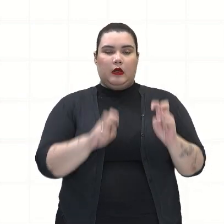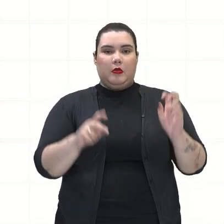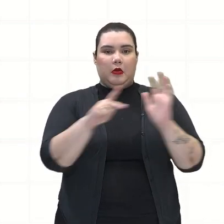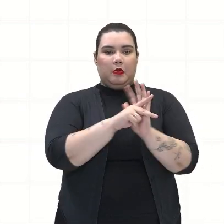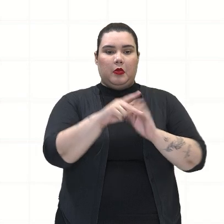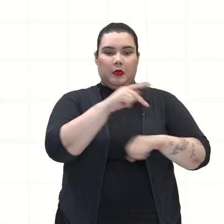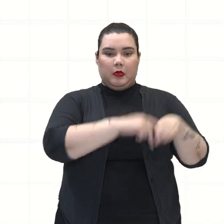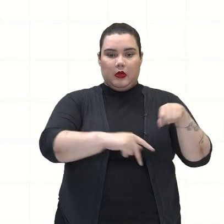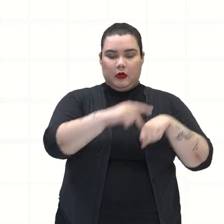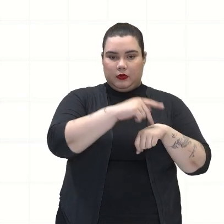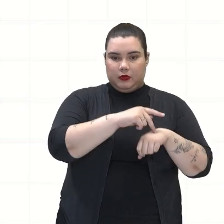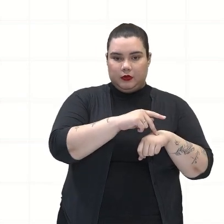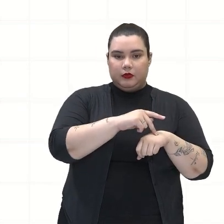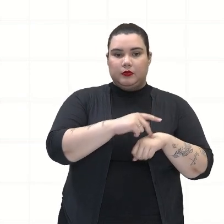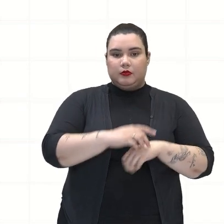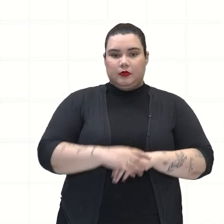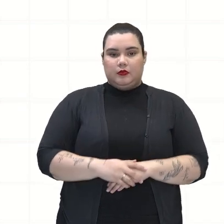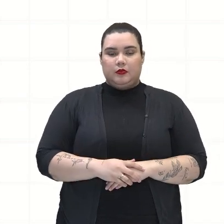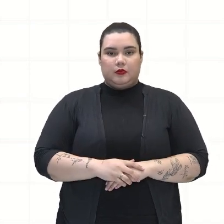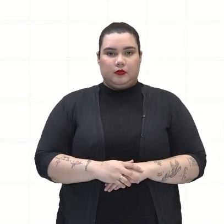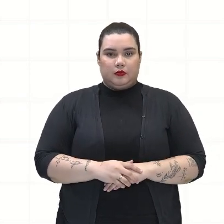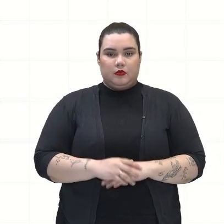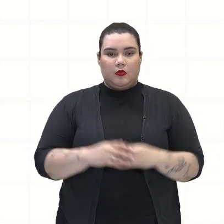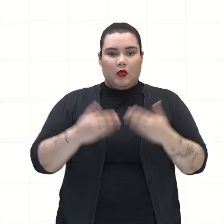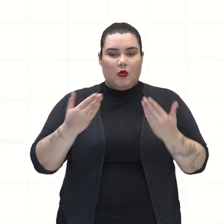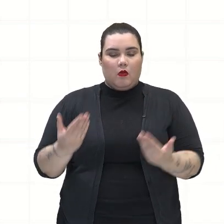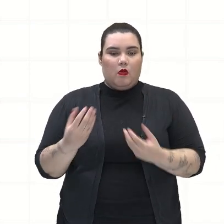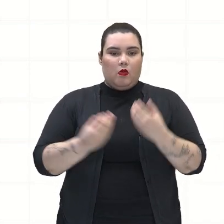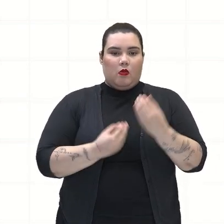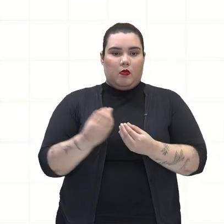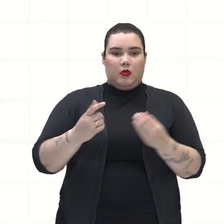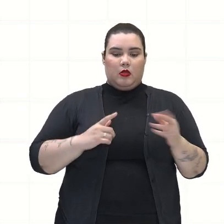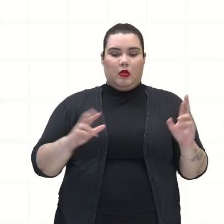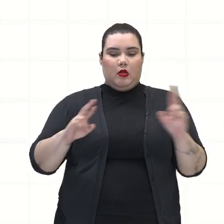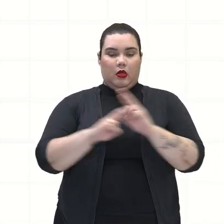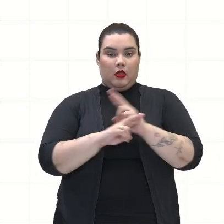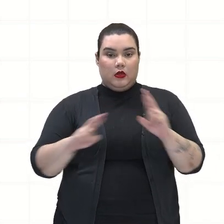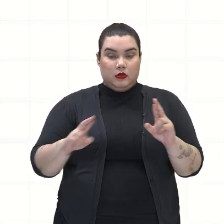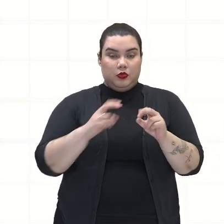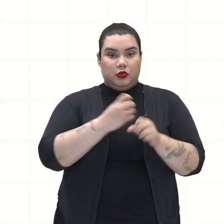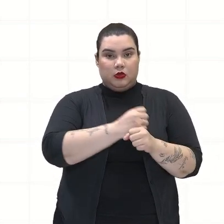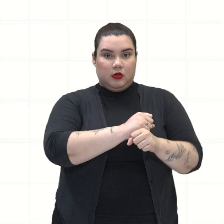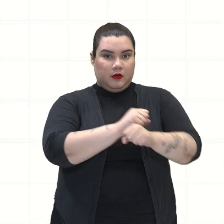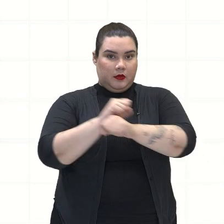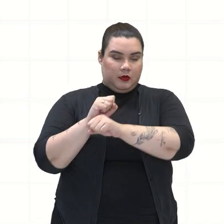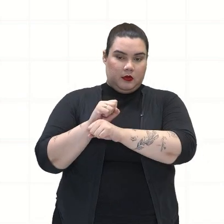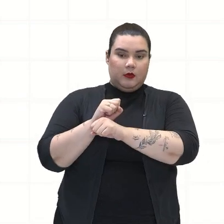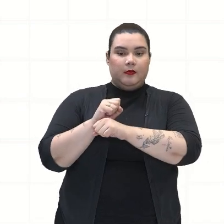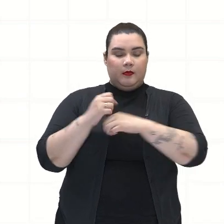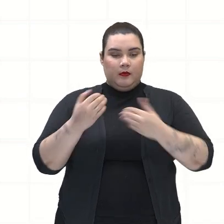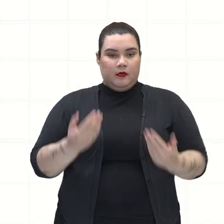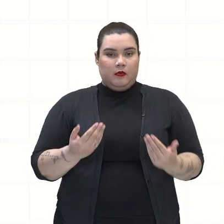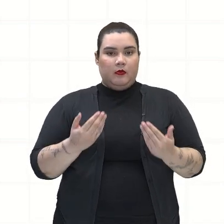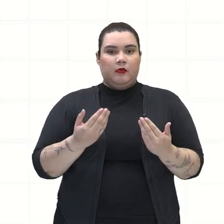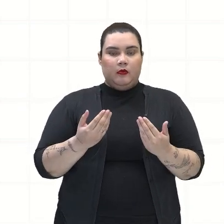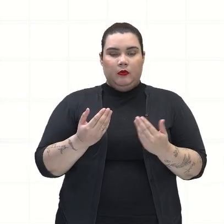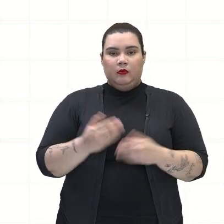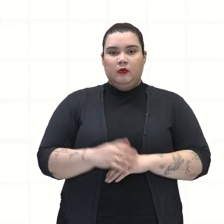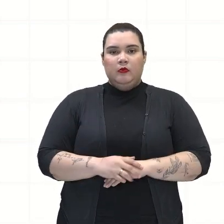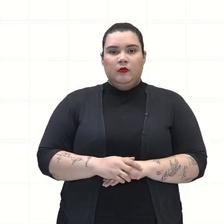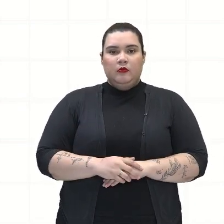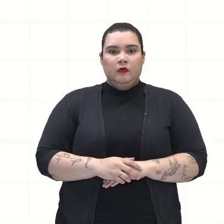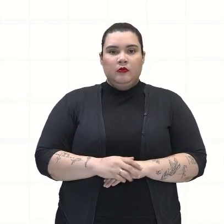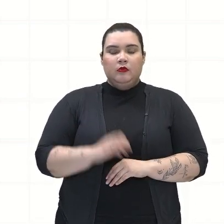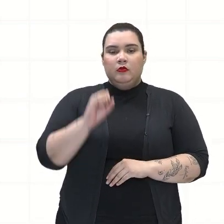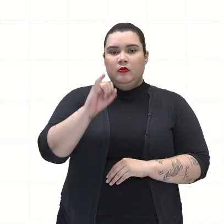né, como você tem essa relação de proteção. É como que, se